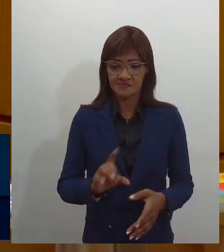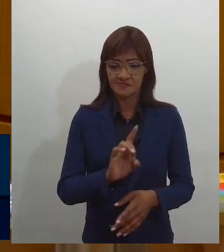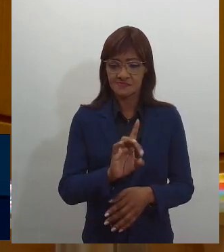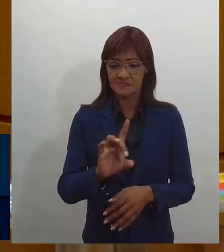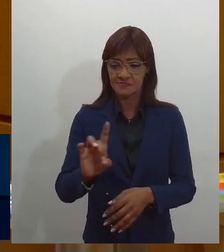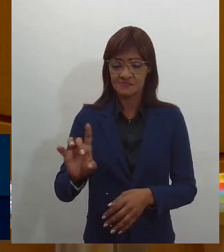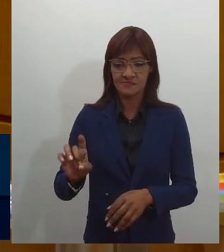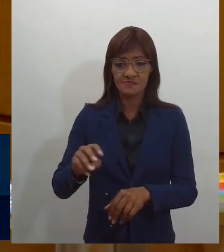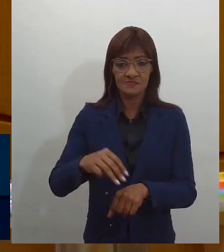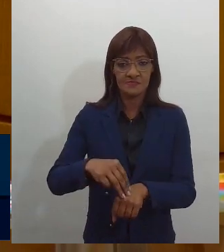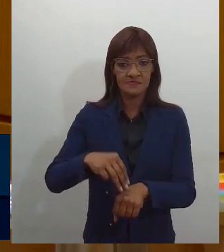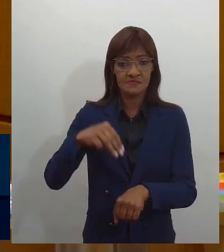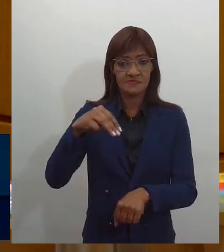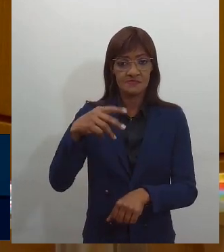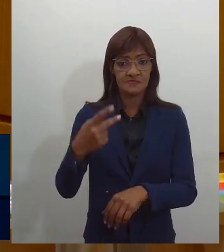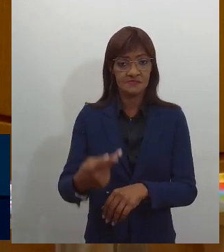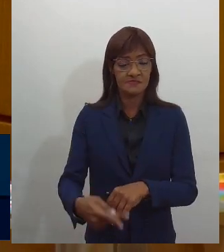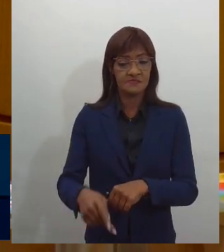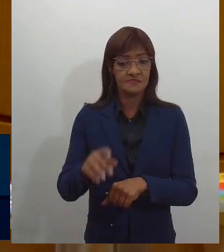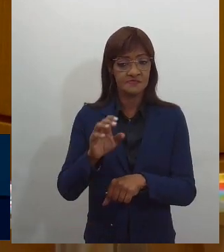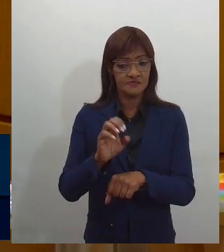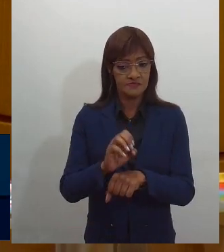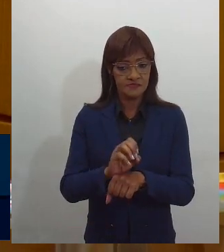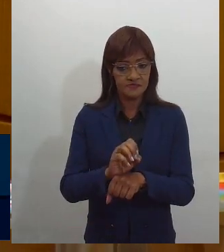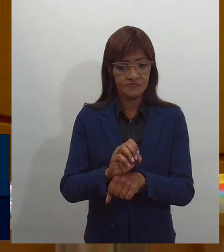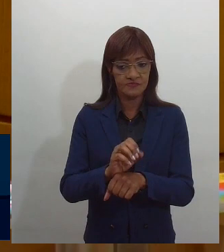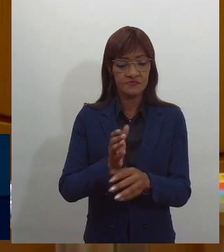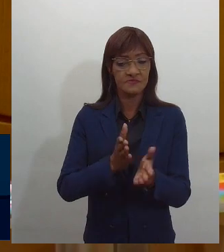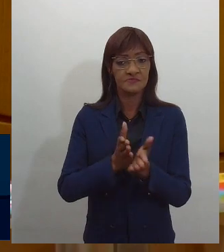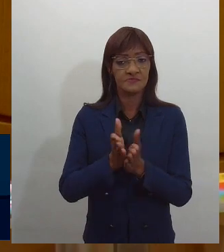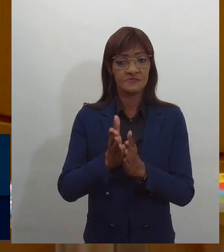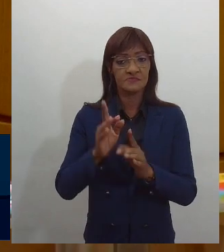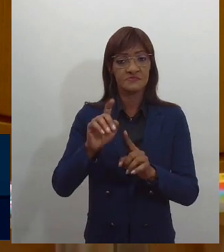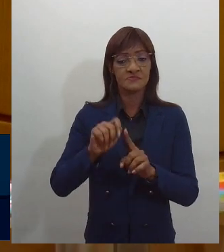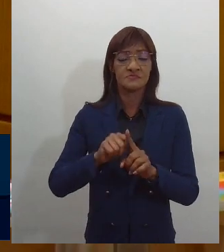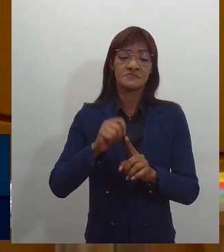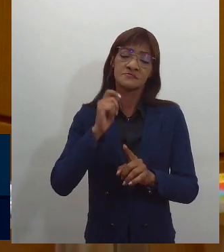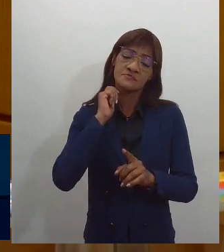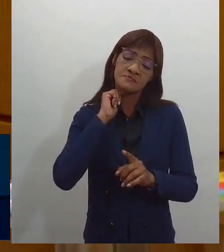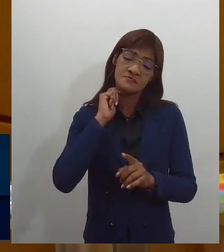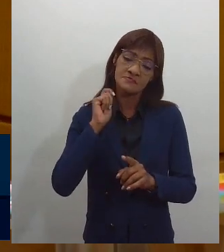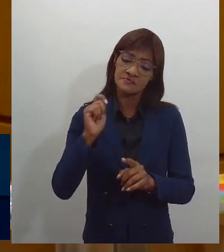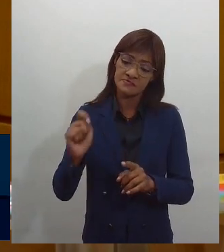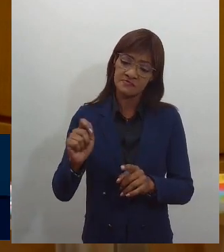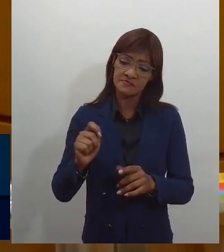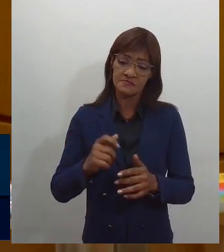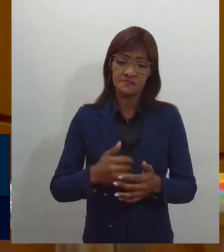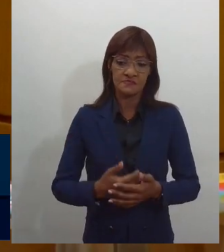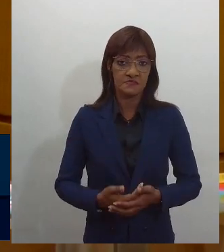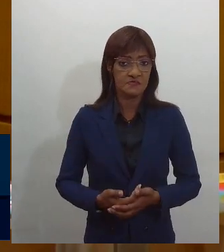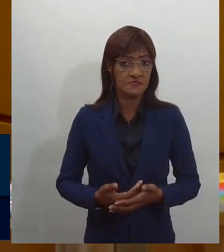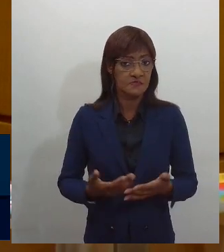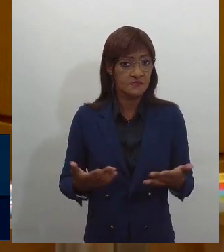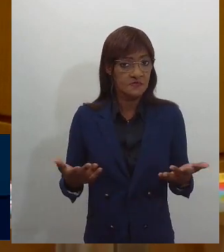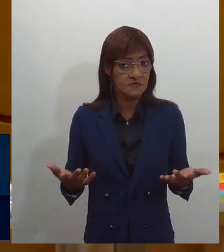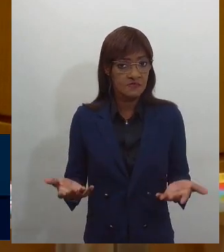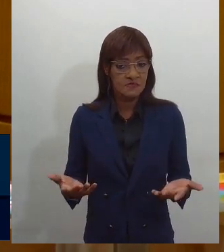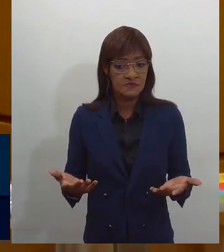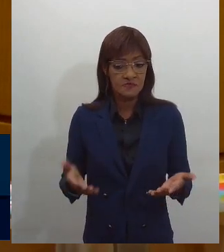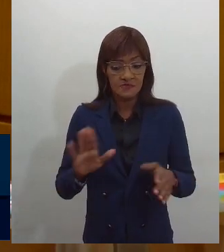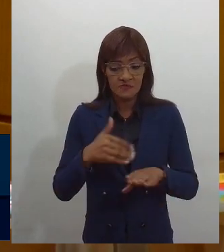Está aprovado desde o mês de abril, e isso é um absurdo que até agora eles